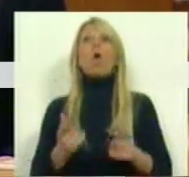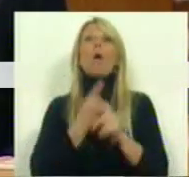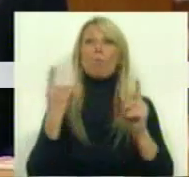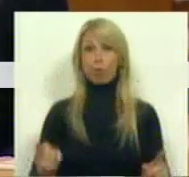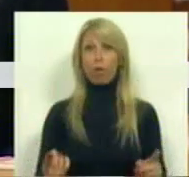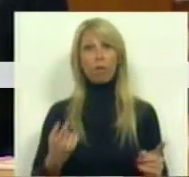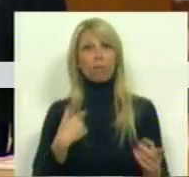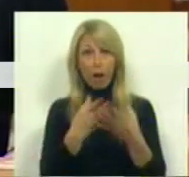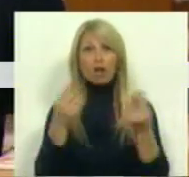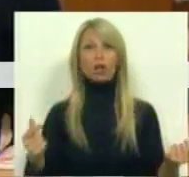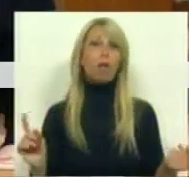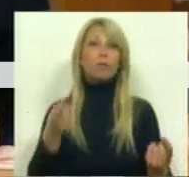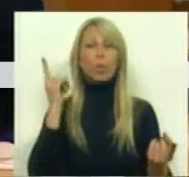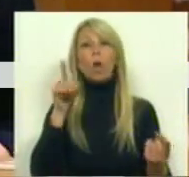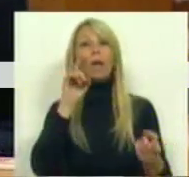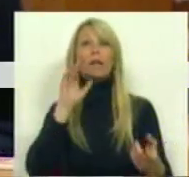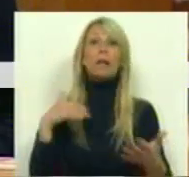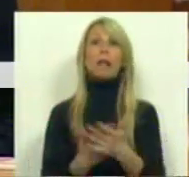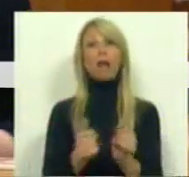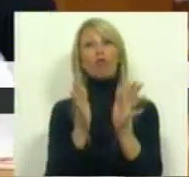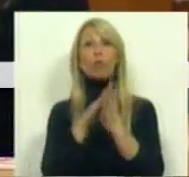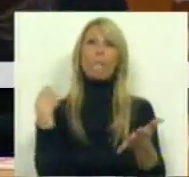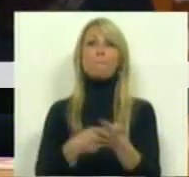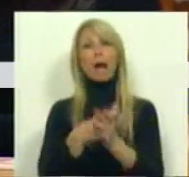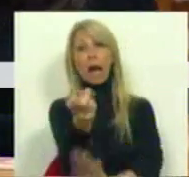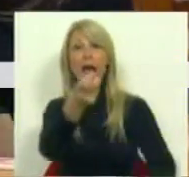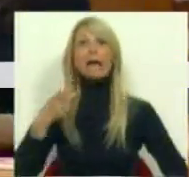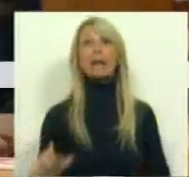que todos iremos pagar mais caro as rendas dos amigos deste Governo. Muito obrigada.